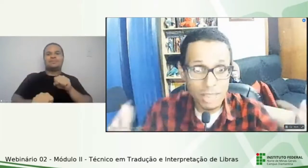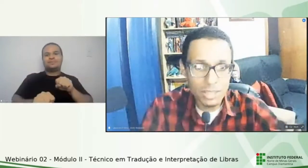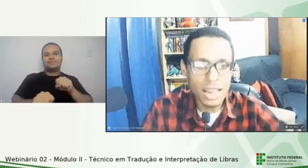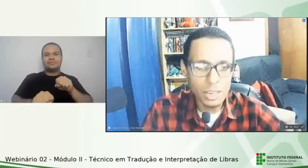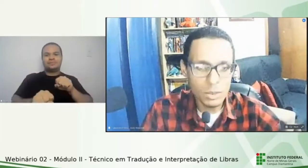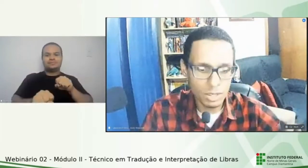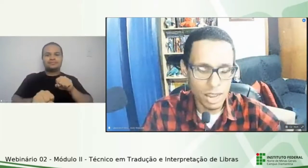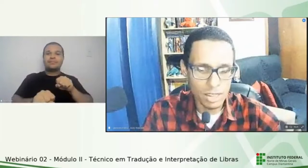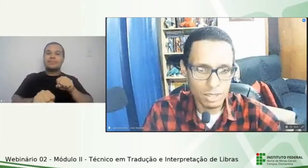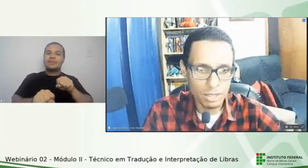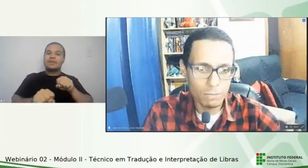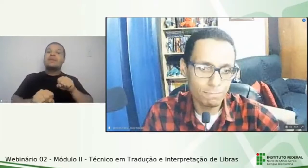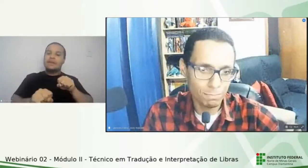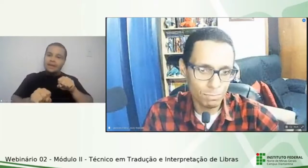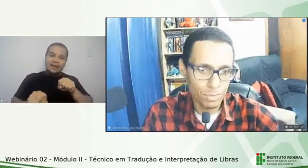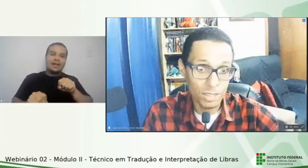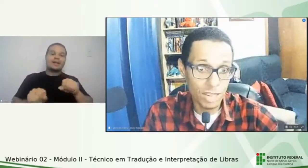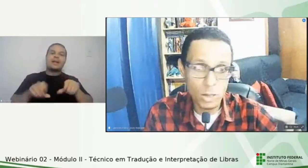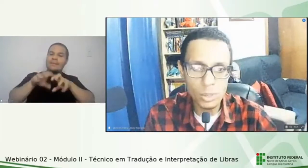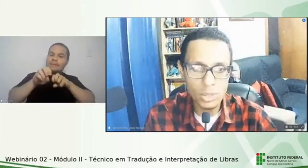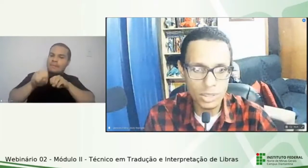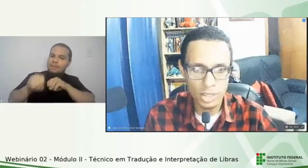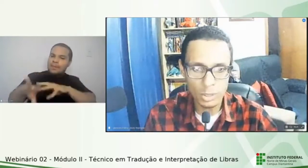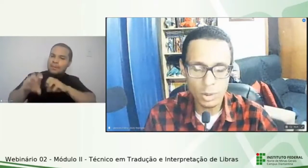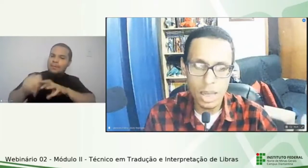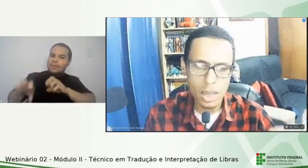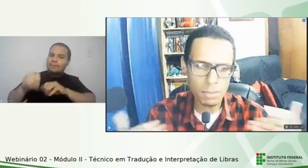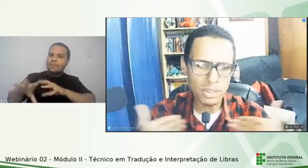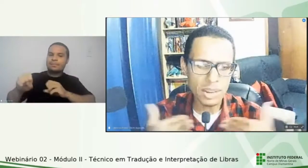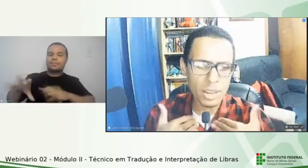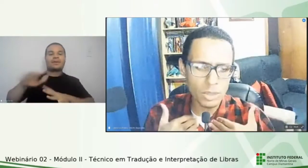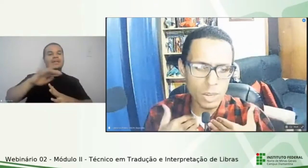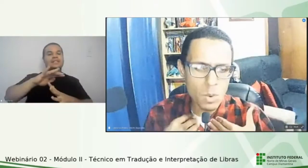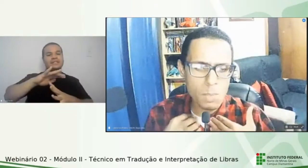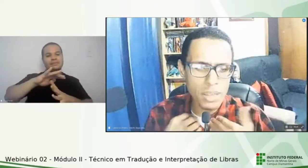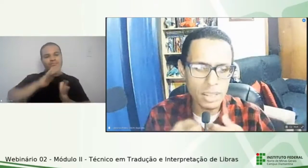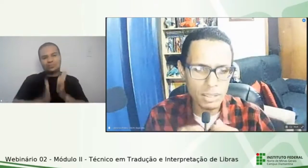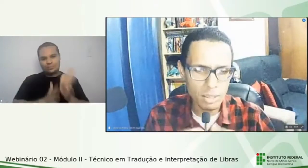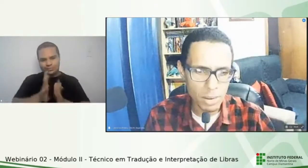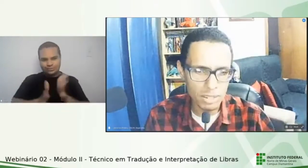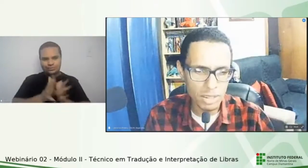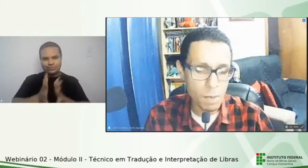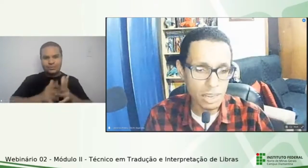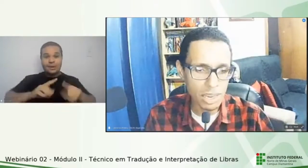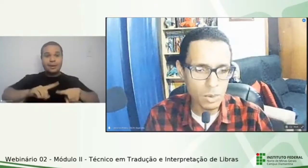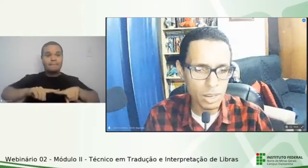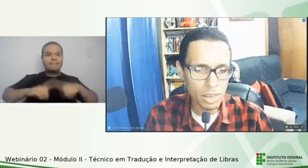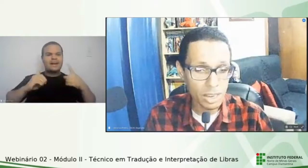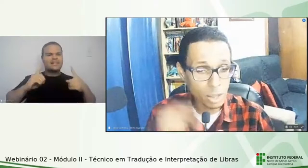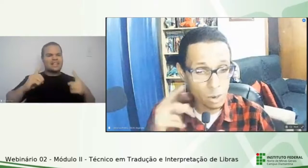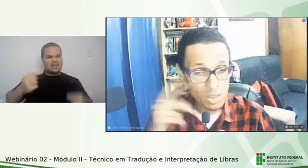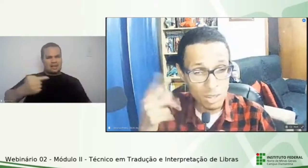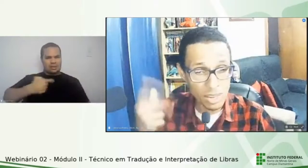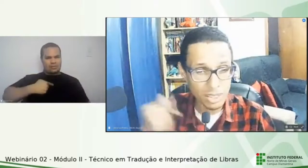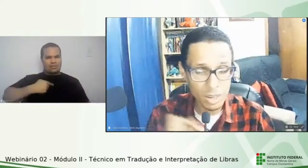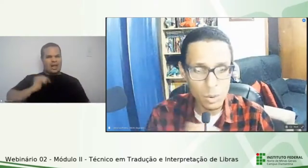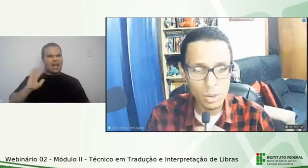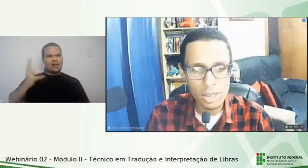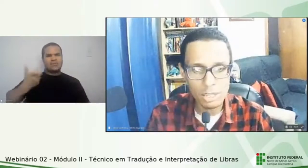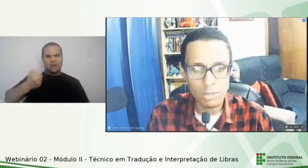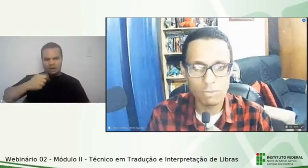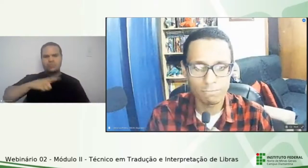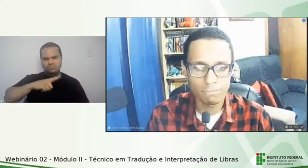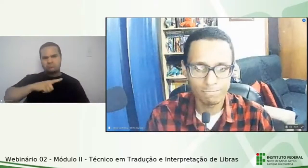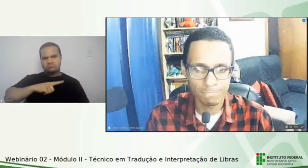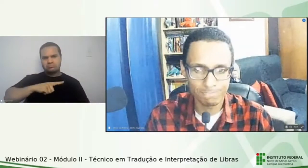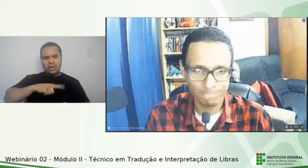para ensinar a língua de sinais. Está saindo com licenciatura. Mas será que eu tenho competência para ensinar uma língua que talvez eu ainda não